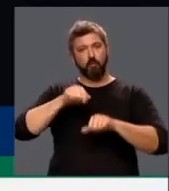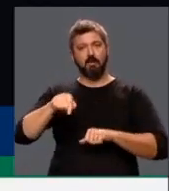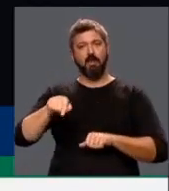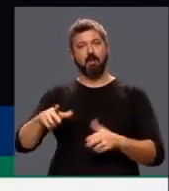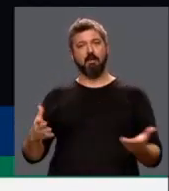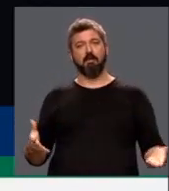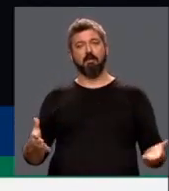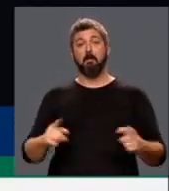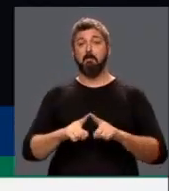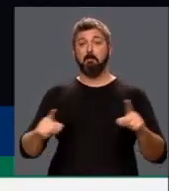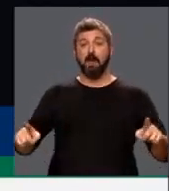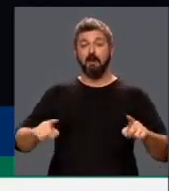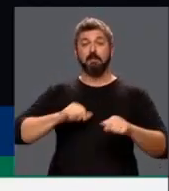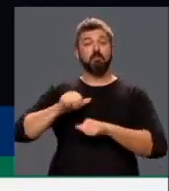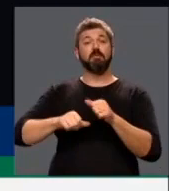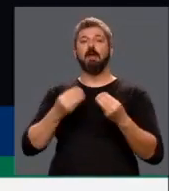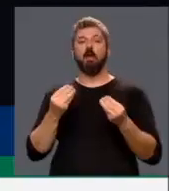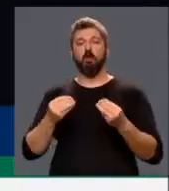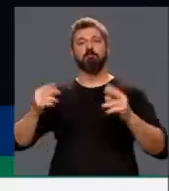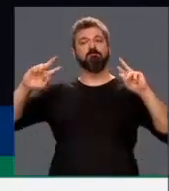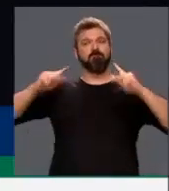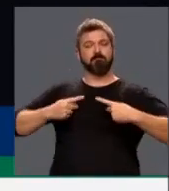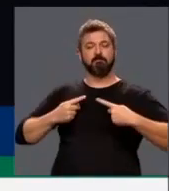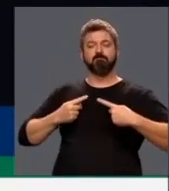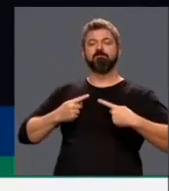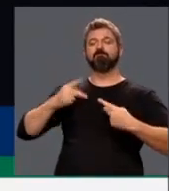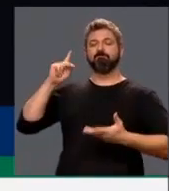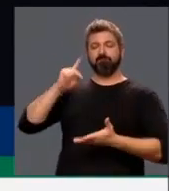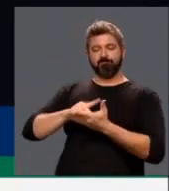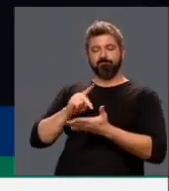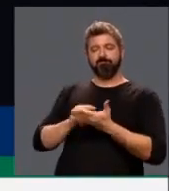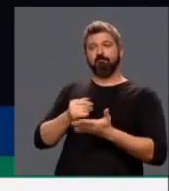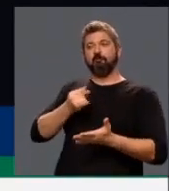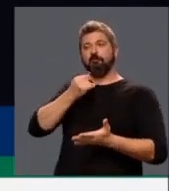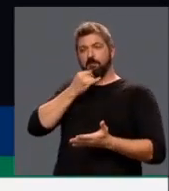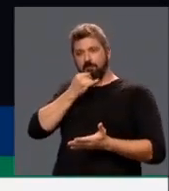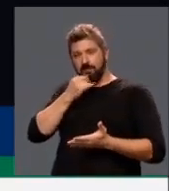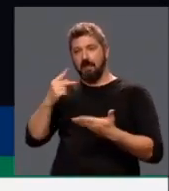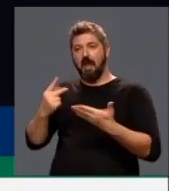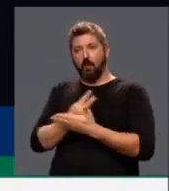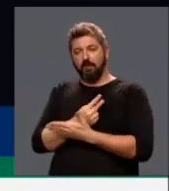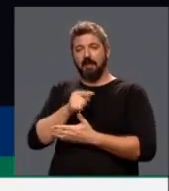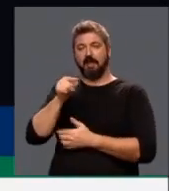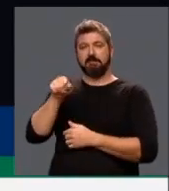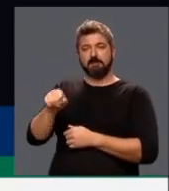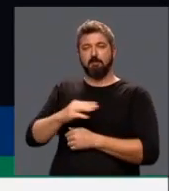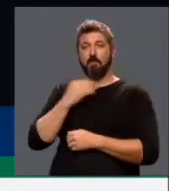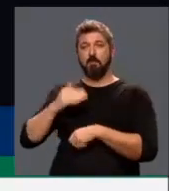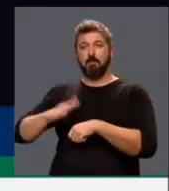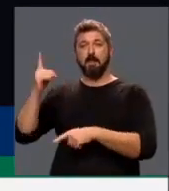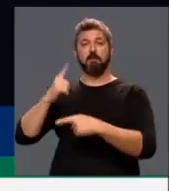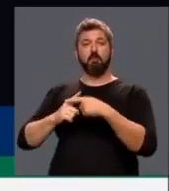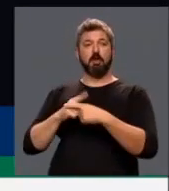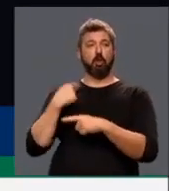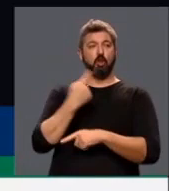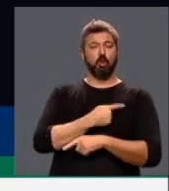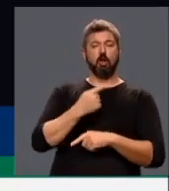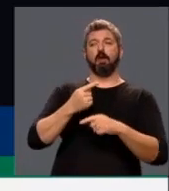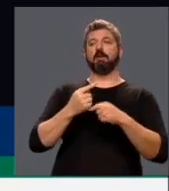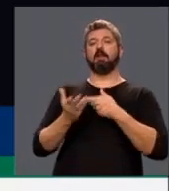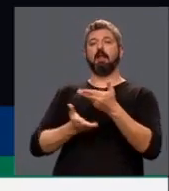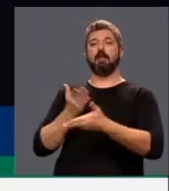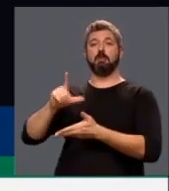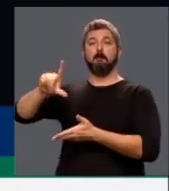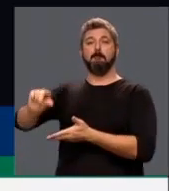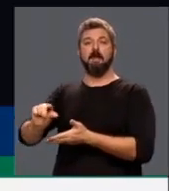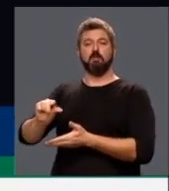combater, a gente precisa reconhecer que dedicamos, lamentavelmente, menos tempo e menos atenção às mulheres negras durante